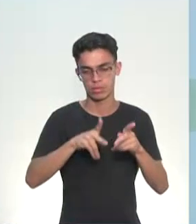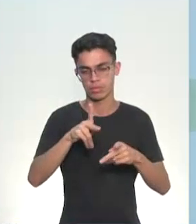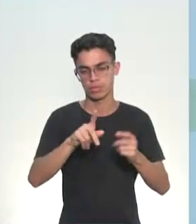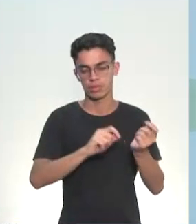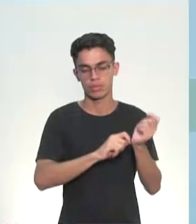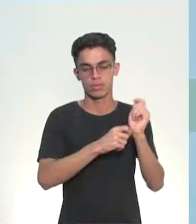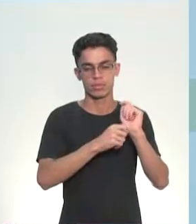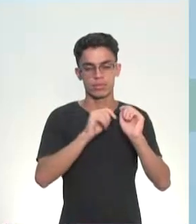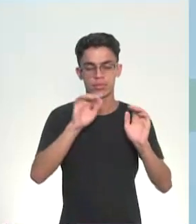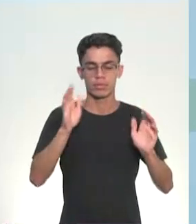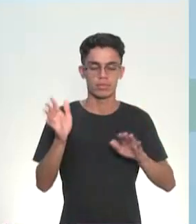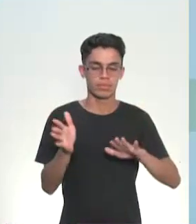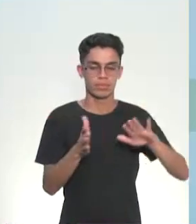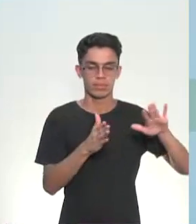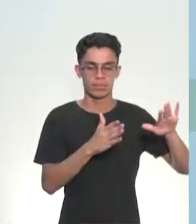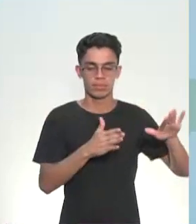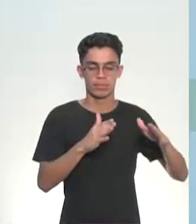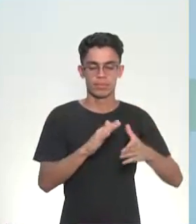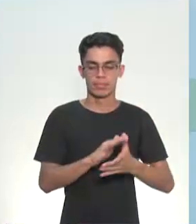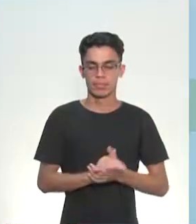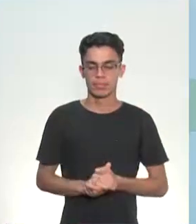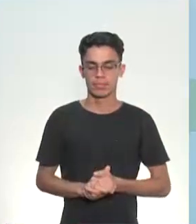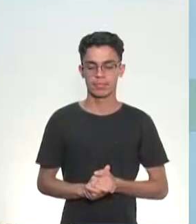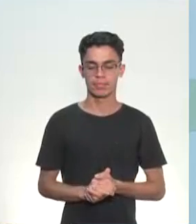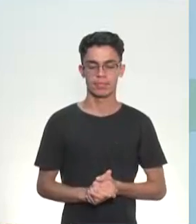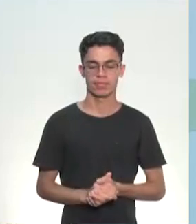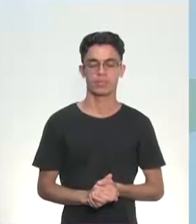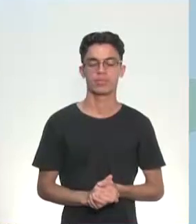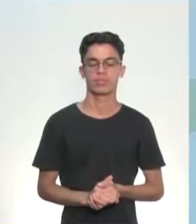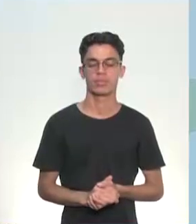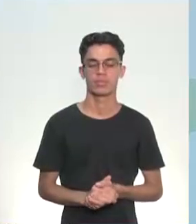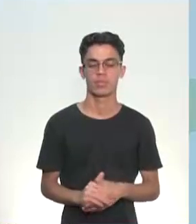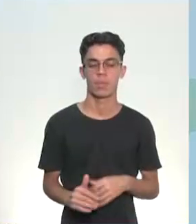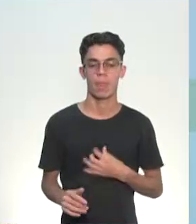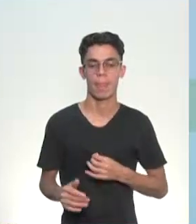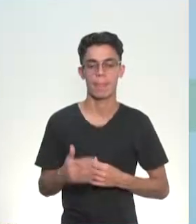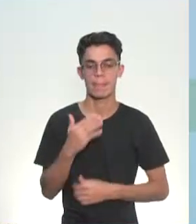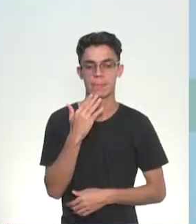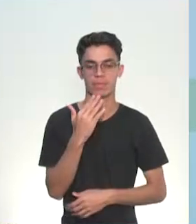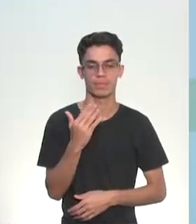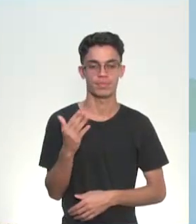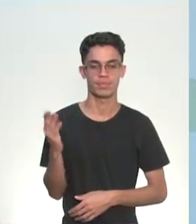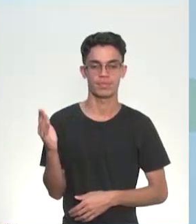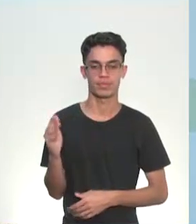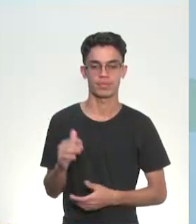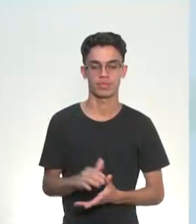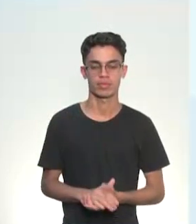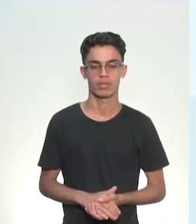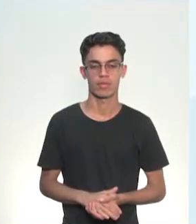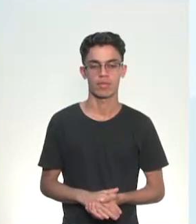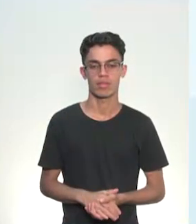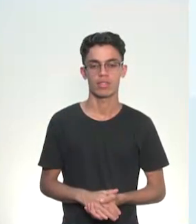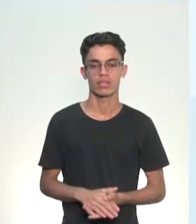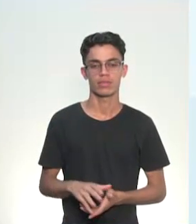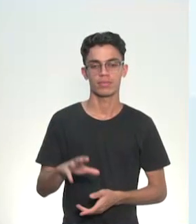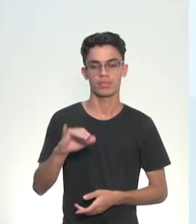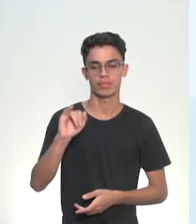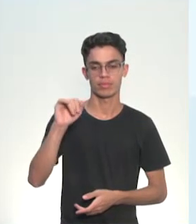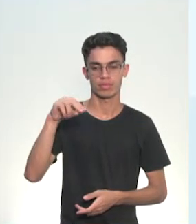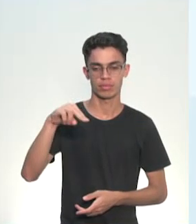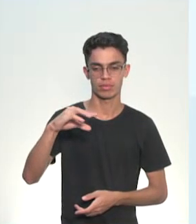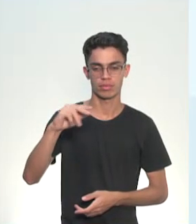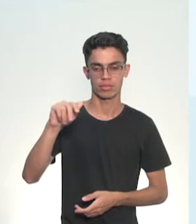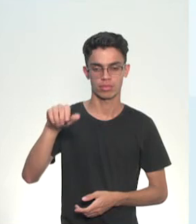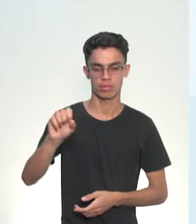aí dos maias, da América Central, né, e até um pedaço lá da península de Yucatán, no México, nós vamos para os incas. Então, estamos